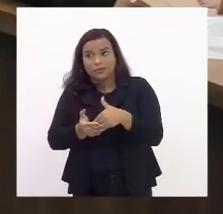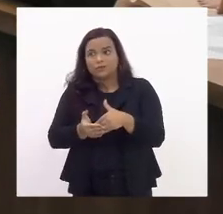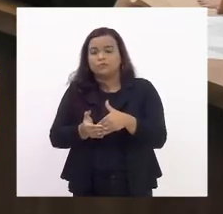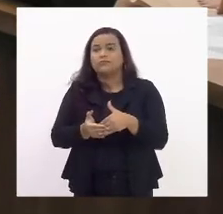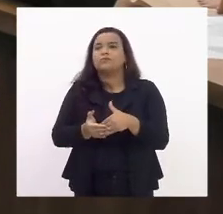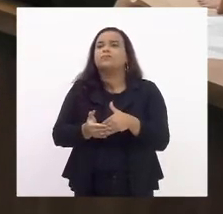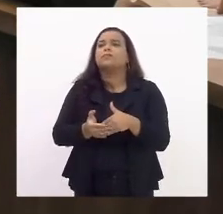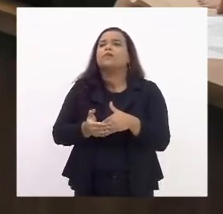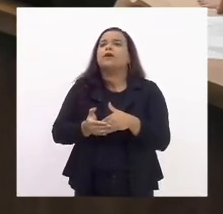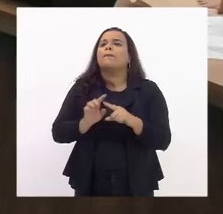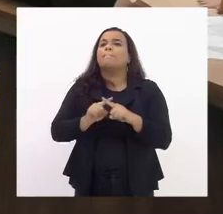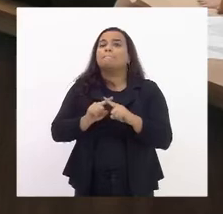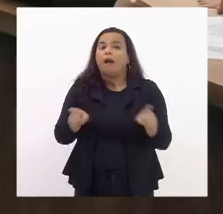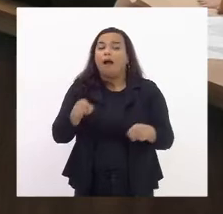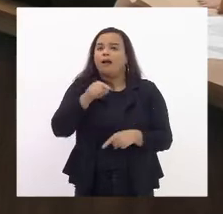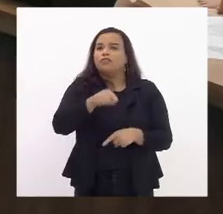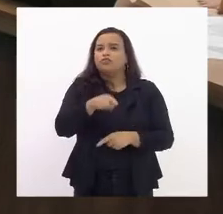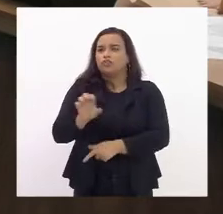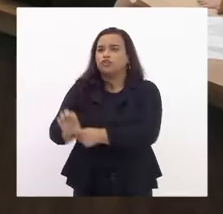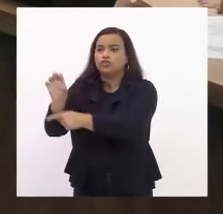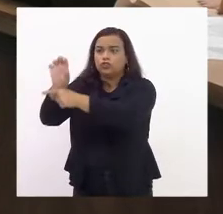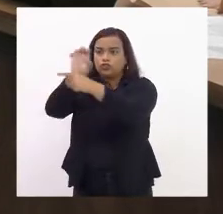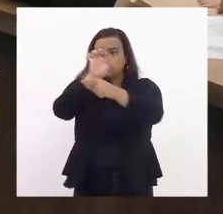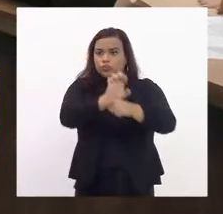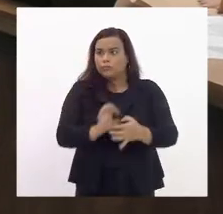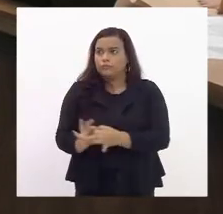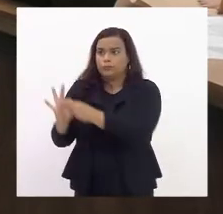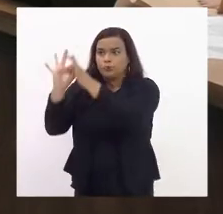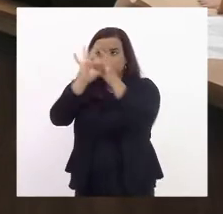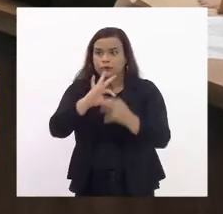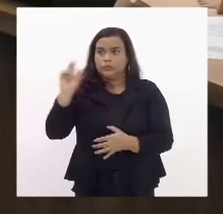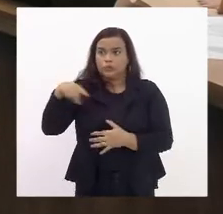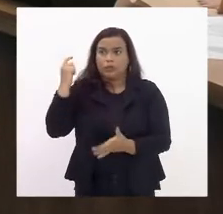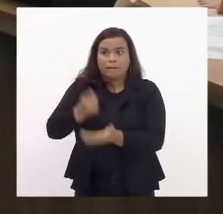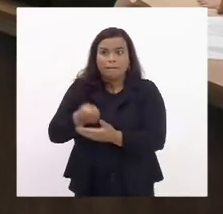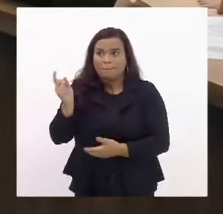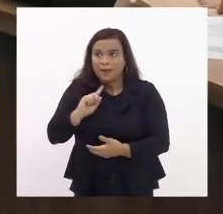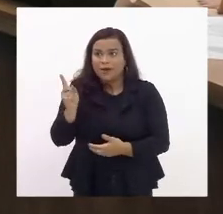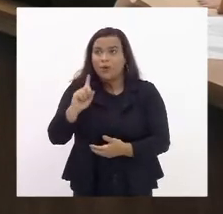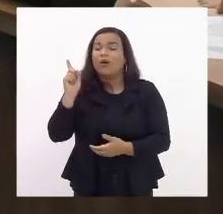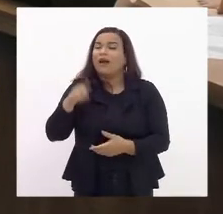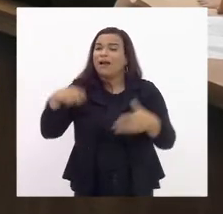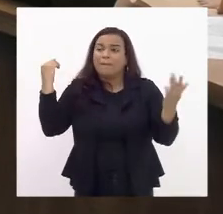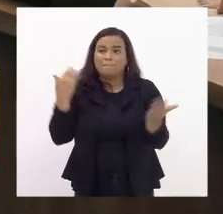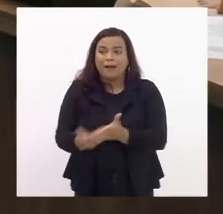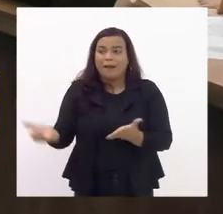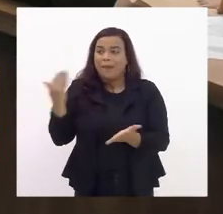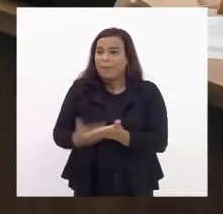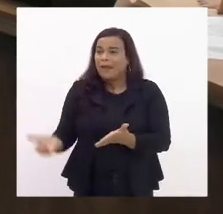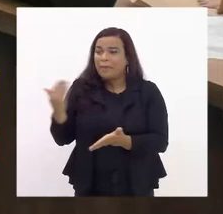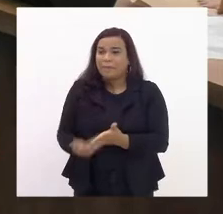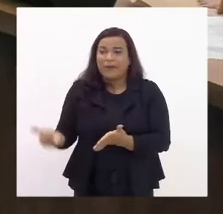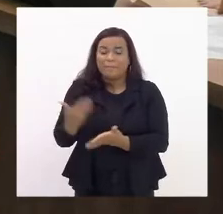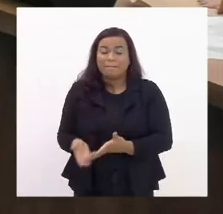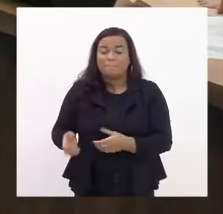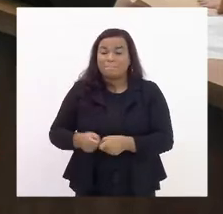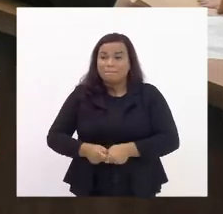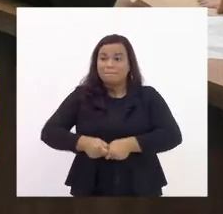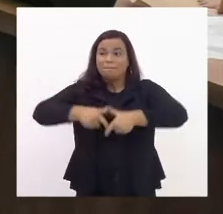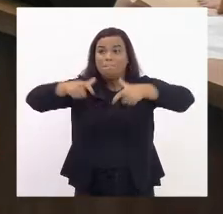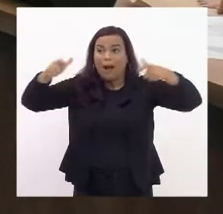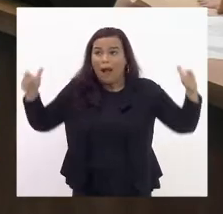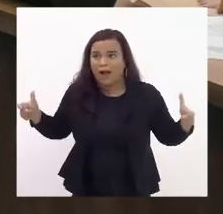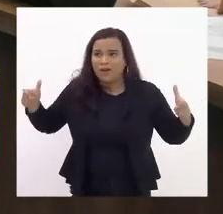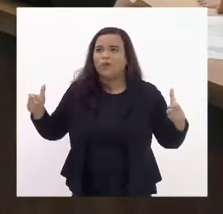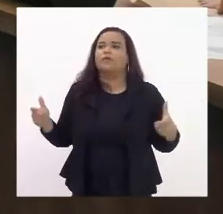dívida com a União, esse é o maior sangramento dos cofres públicos do Estado do Rio de Janeiro.